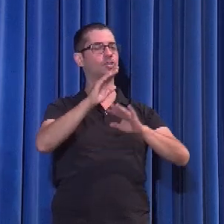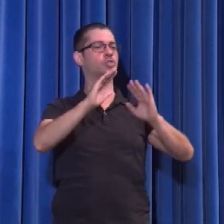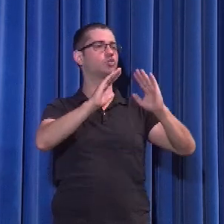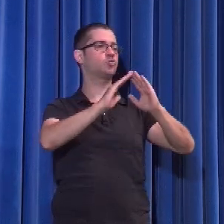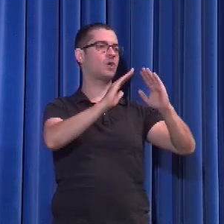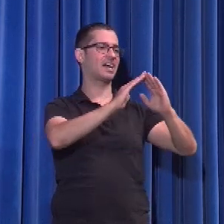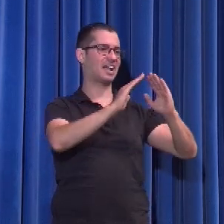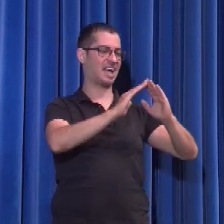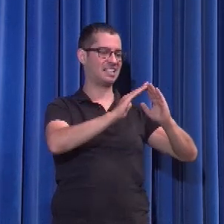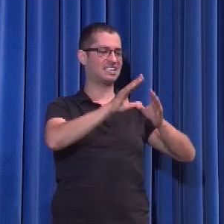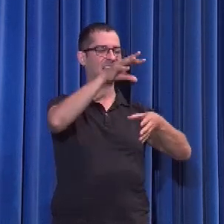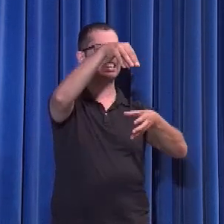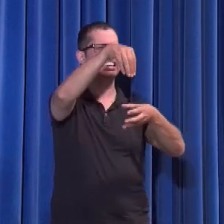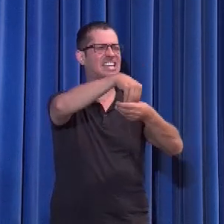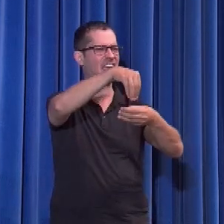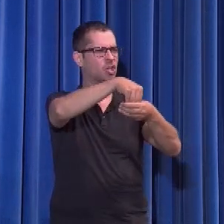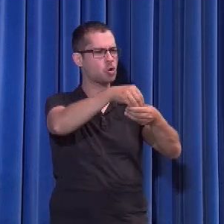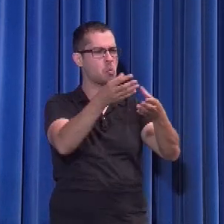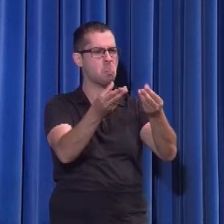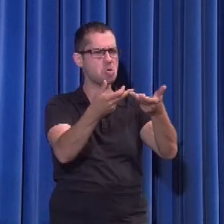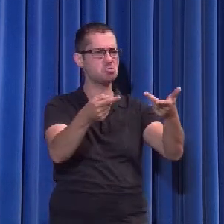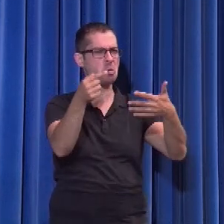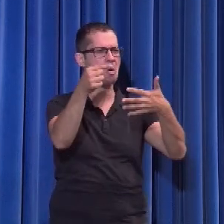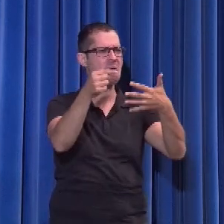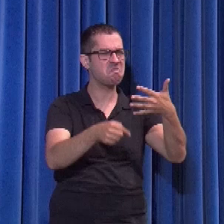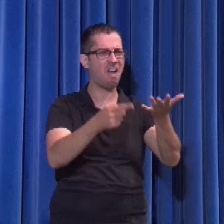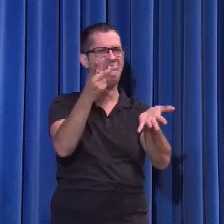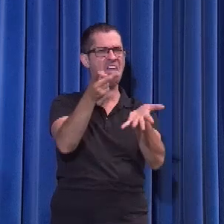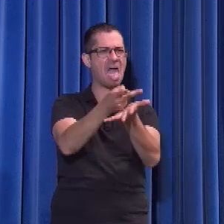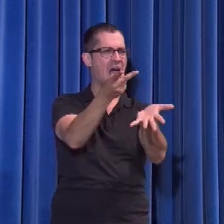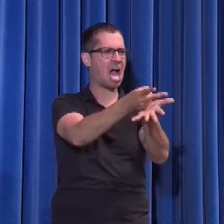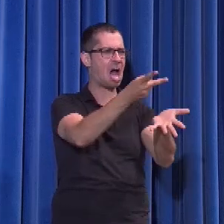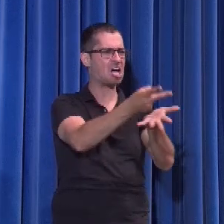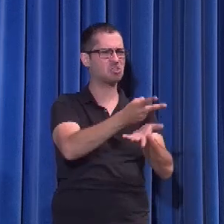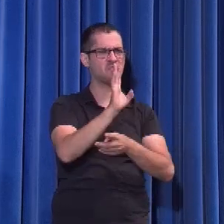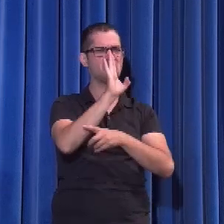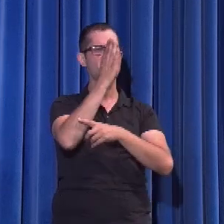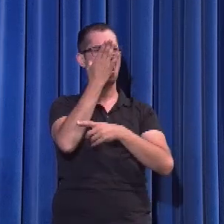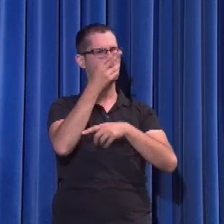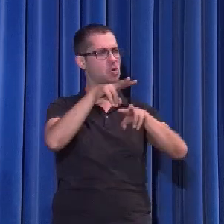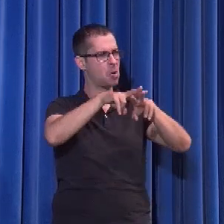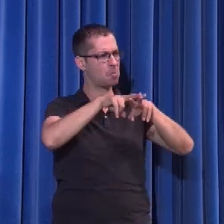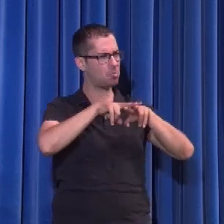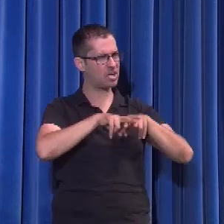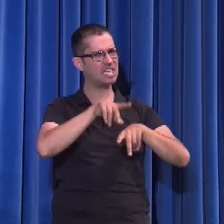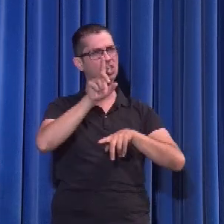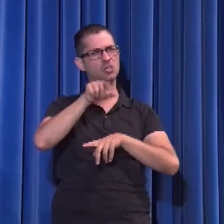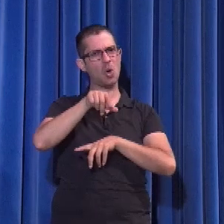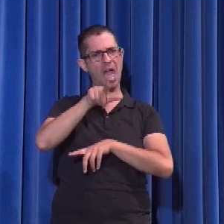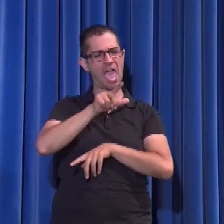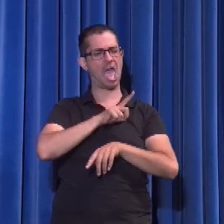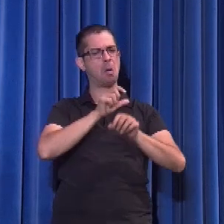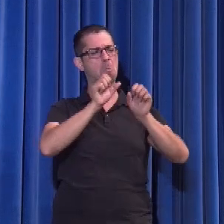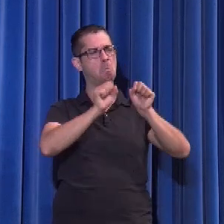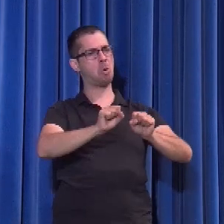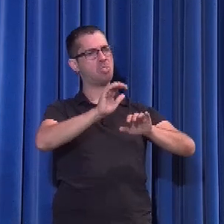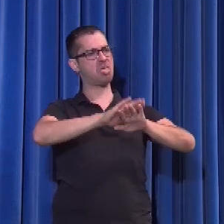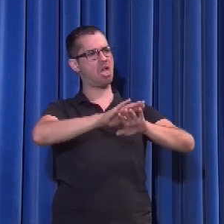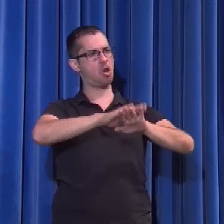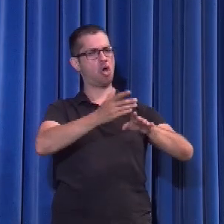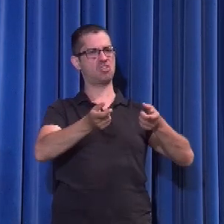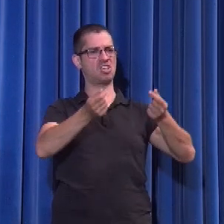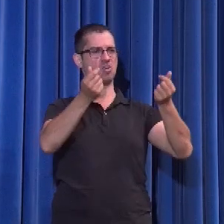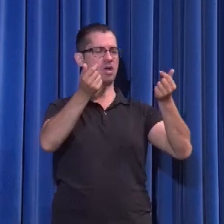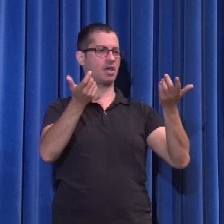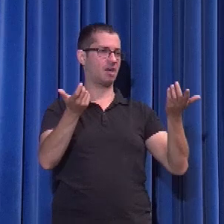de fraude. Por isso se tornaram poderosos e enriqueceram. Tem alguma semelhança com os